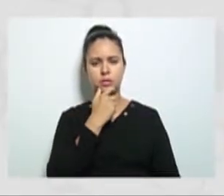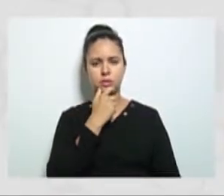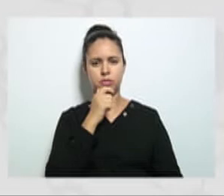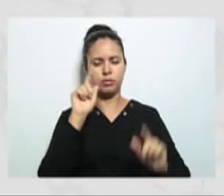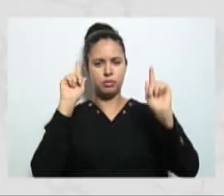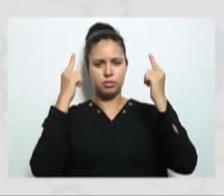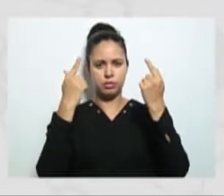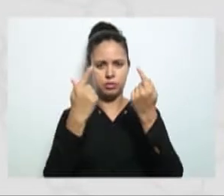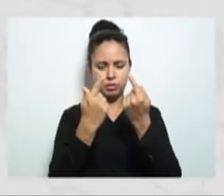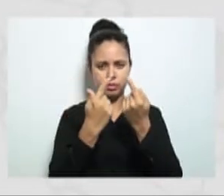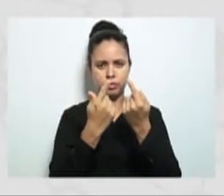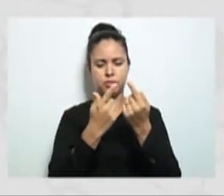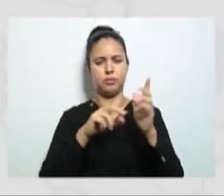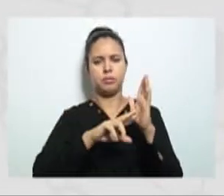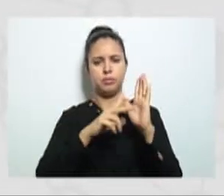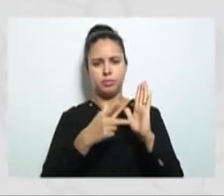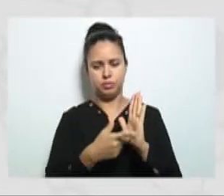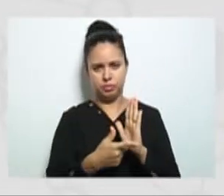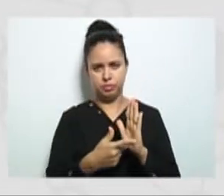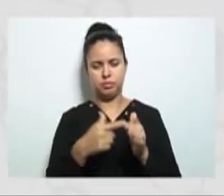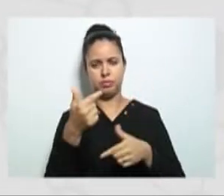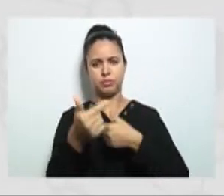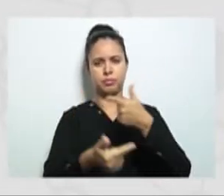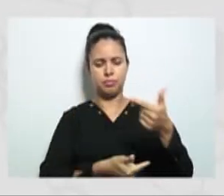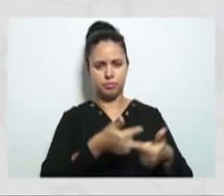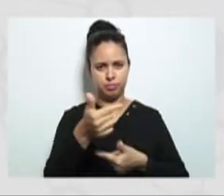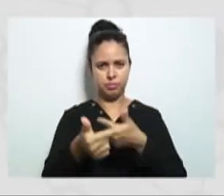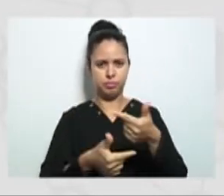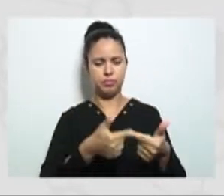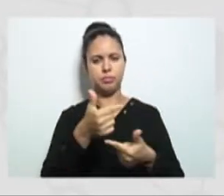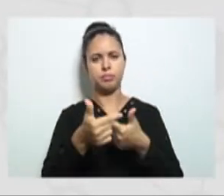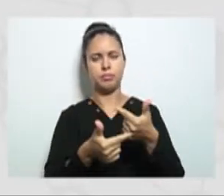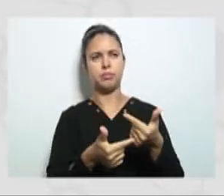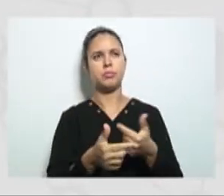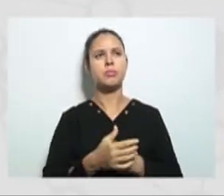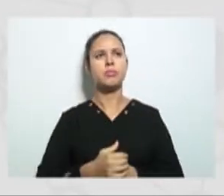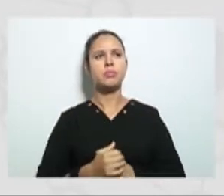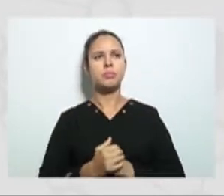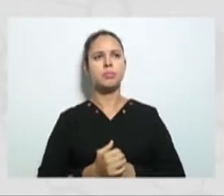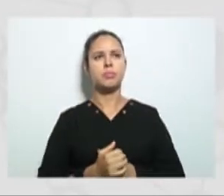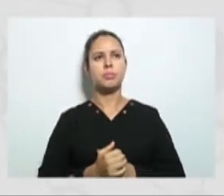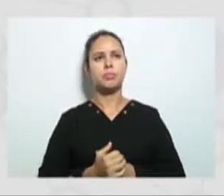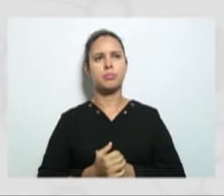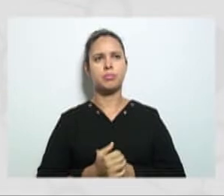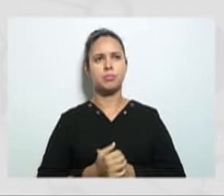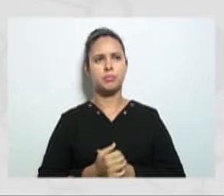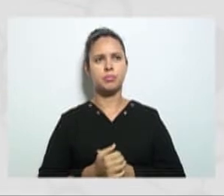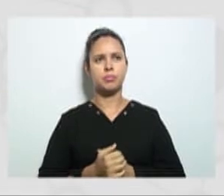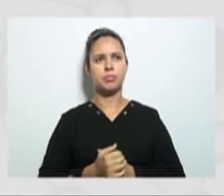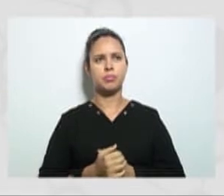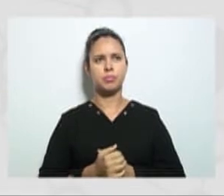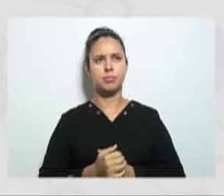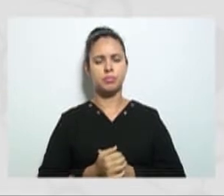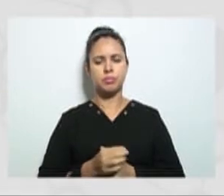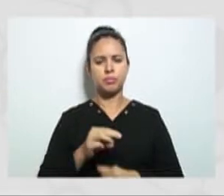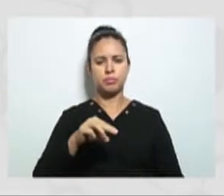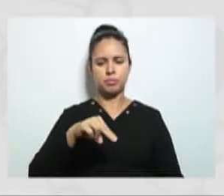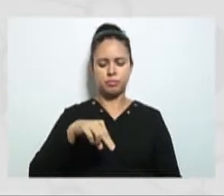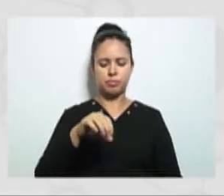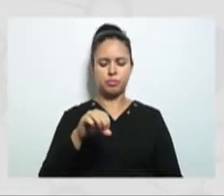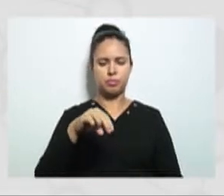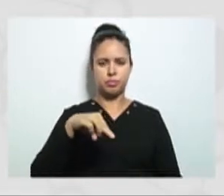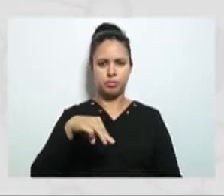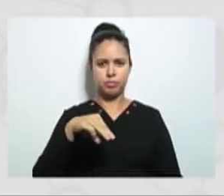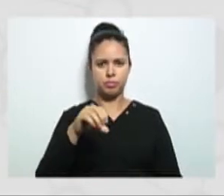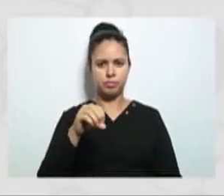significa trabalho, tá? E monos, que significa leis ou normas do trabalho, ou seja, são as normas que vão orientar o